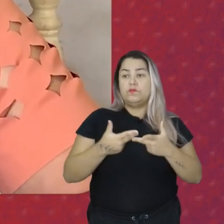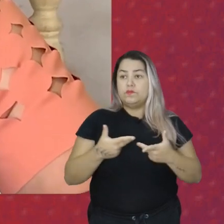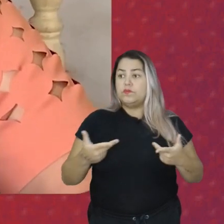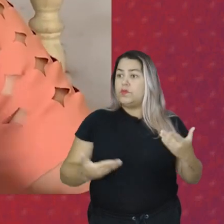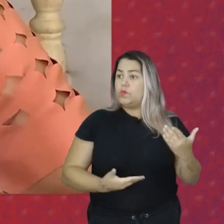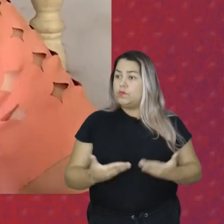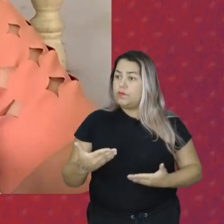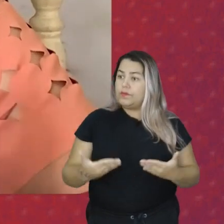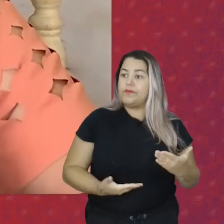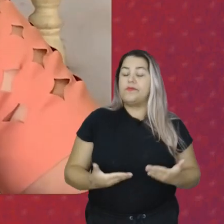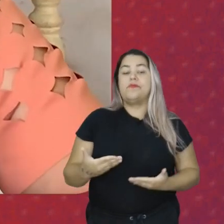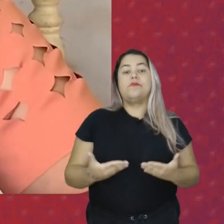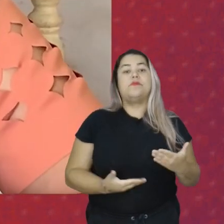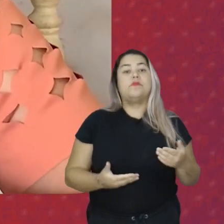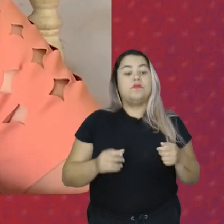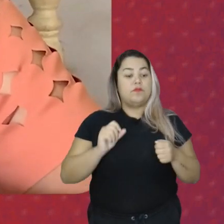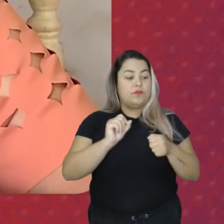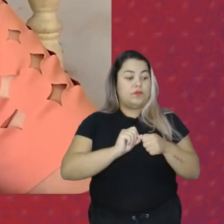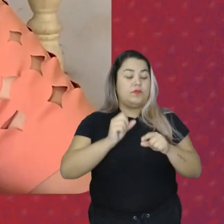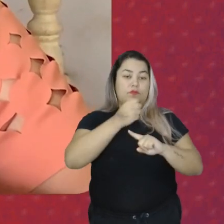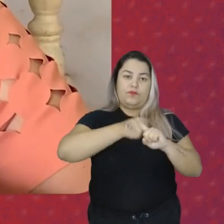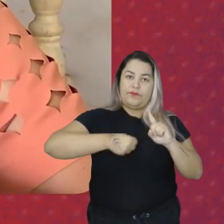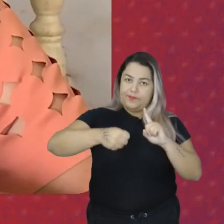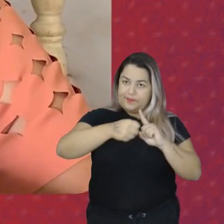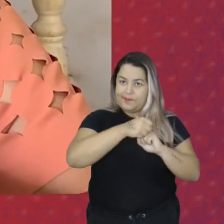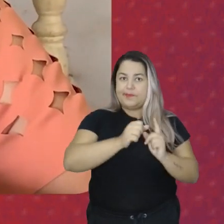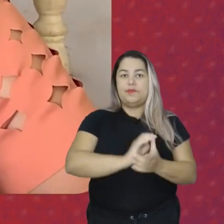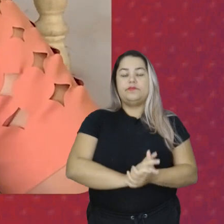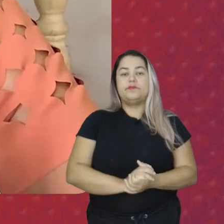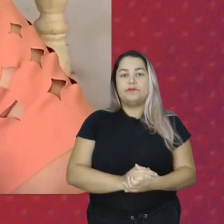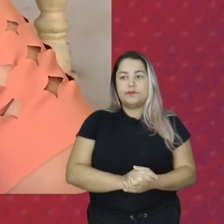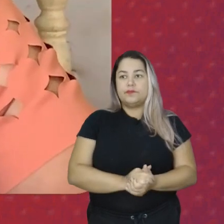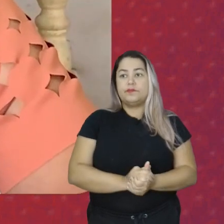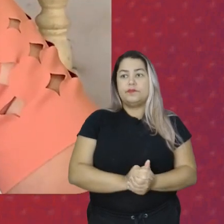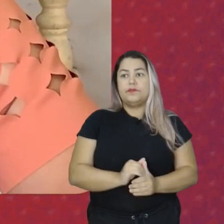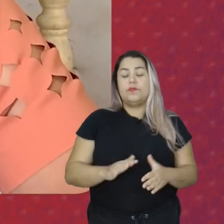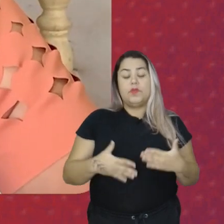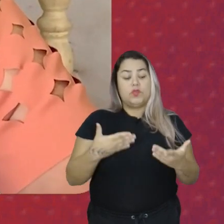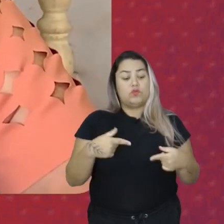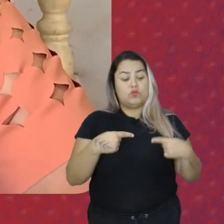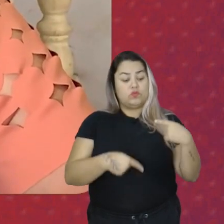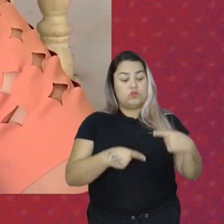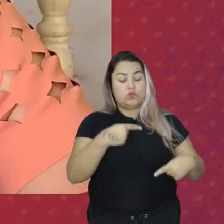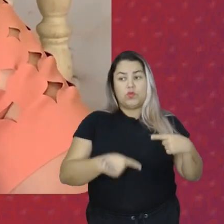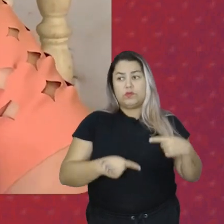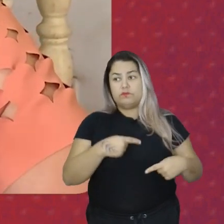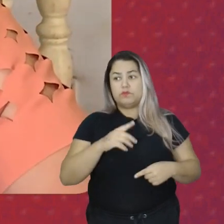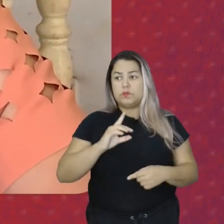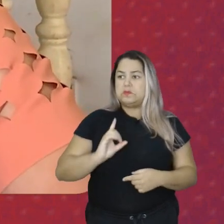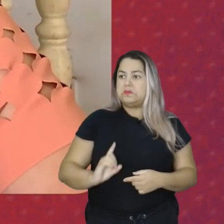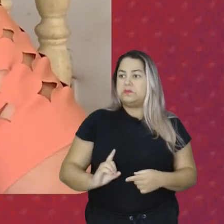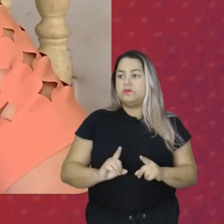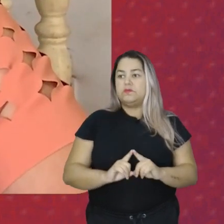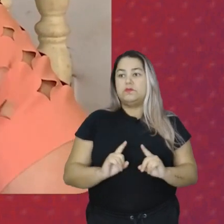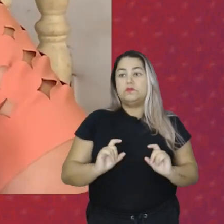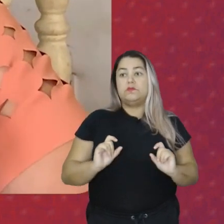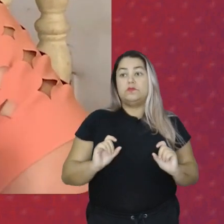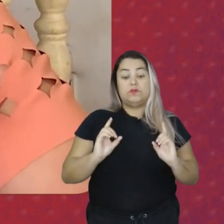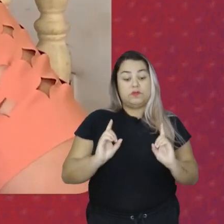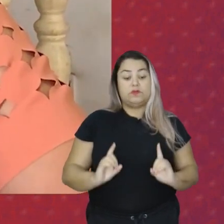serviços produzidos socialmente. Portanto, discutir deficiência nos remete